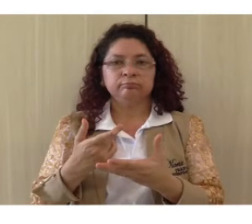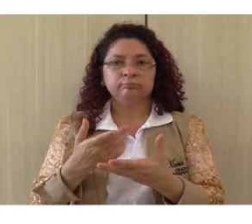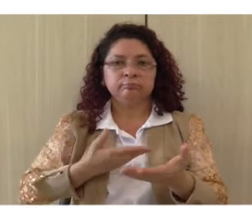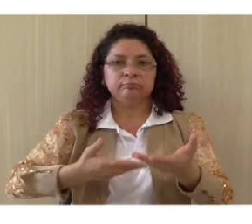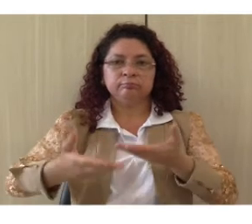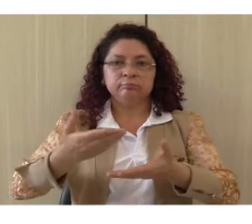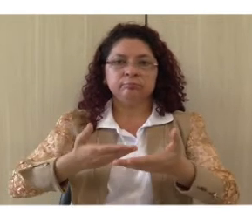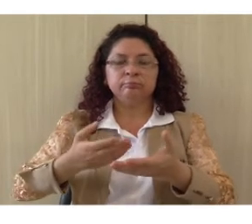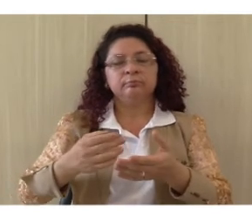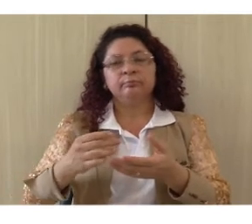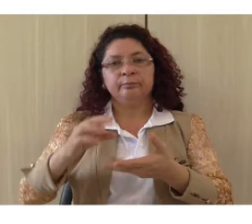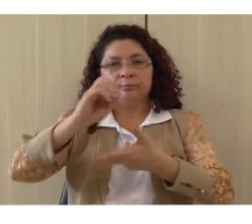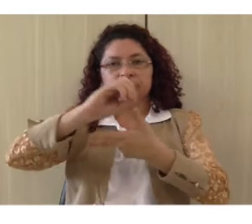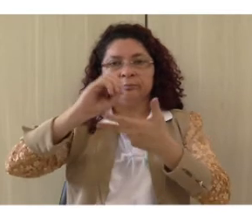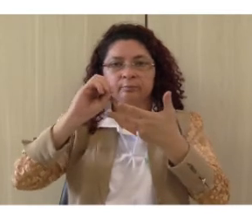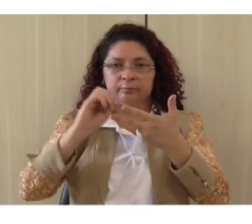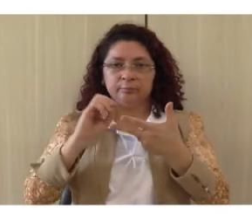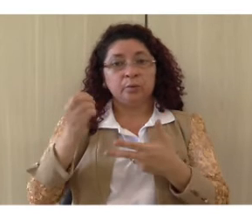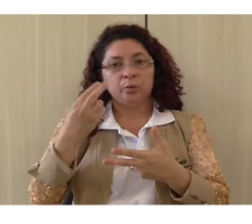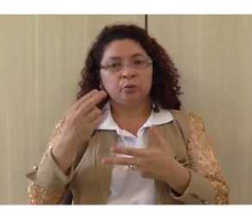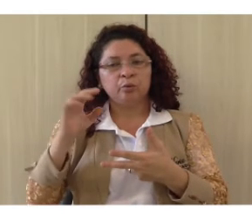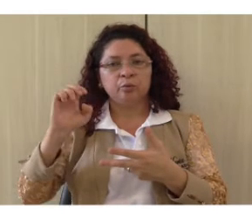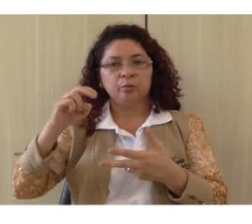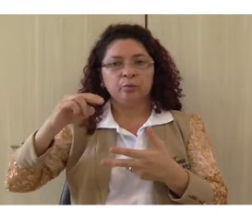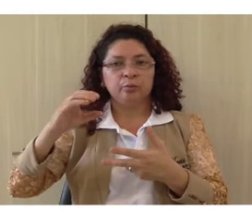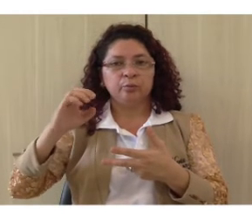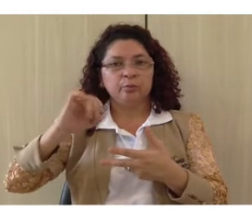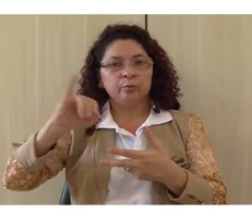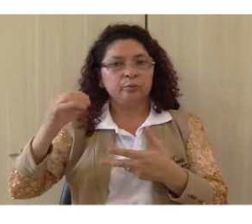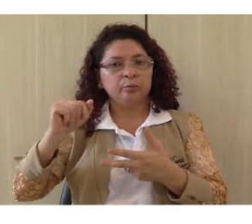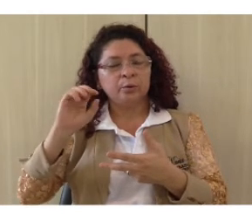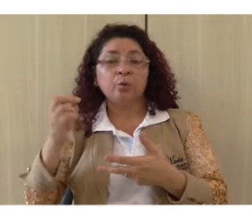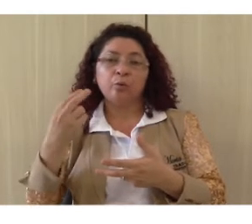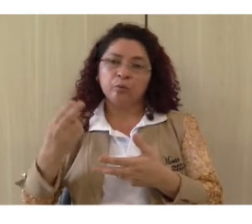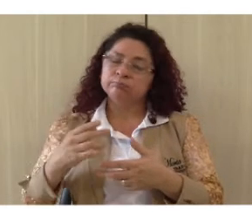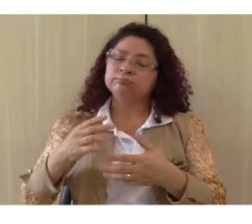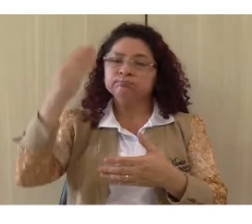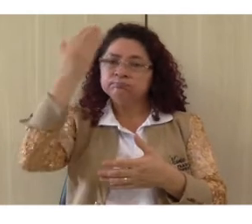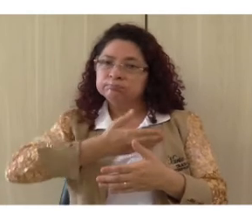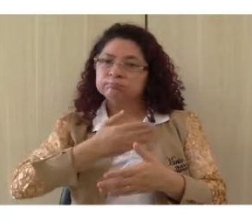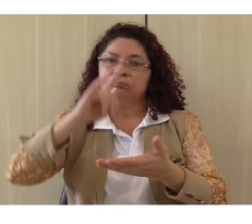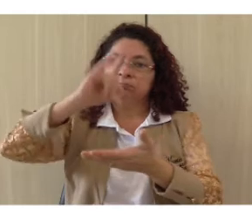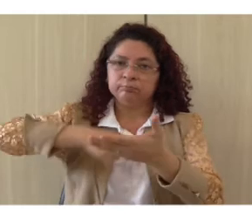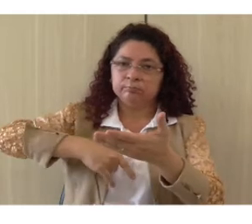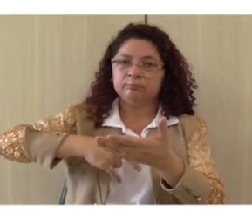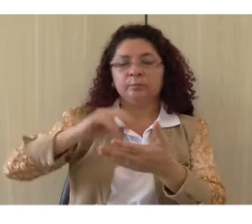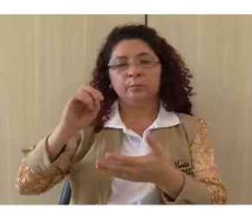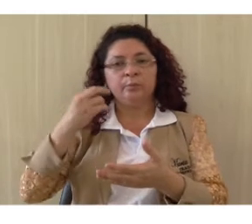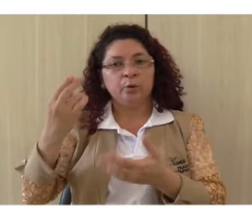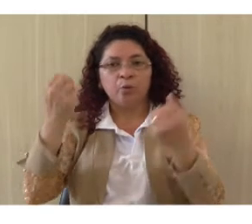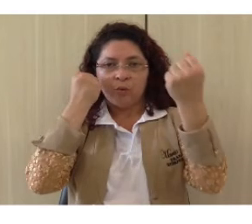com base nas notas do Enem ou do Enseja, ou de exame de certificação de competência ou